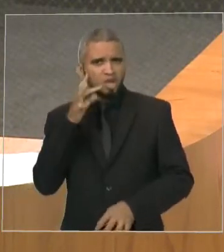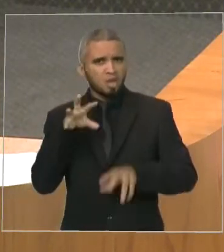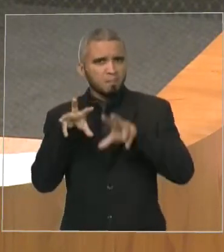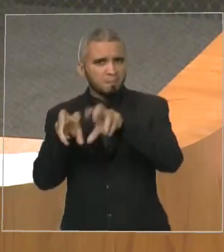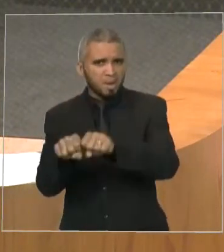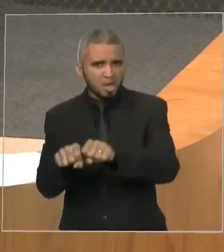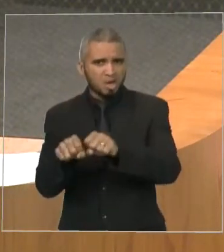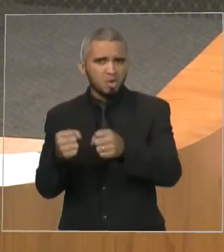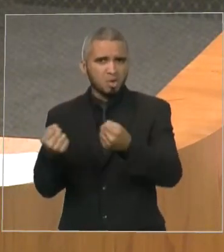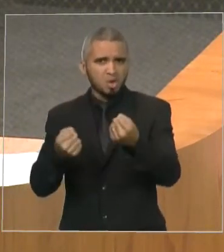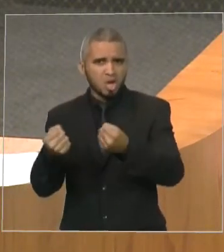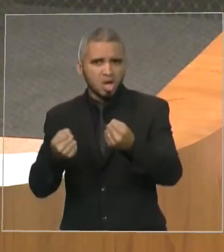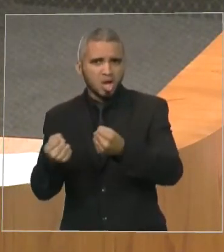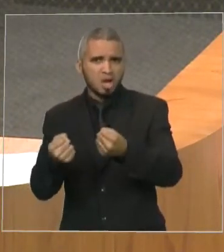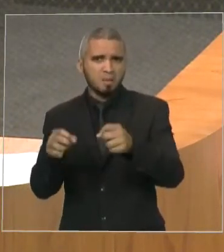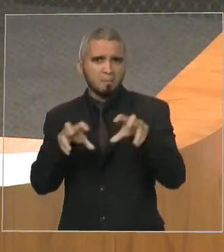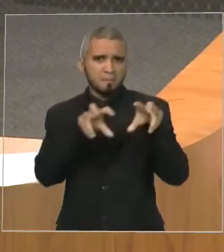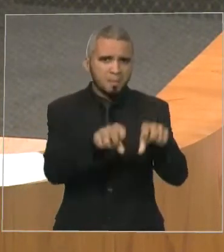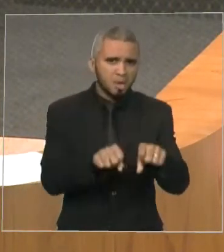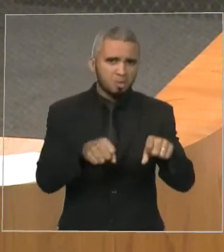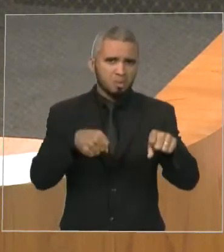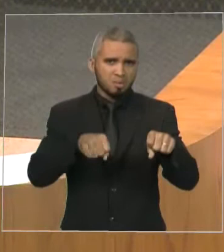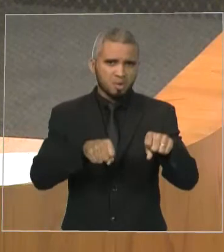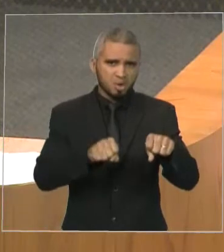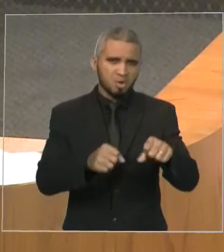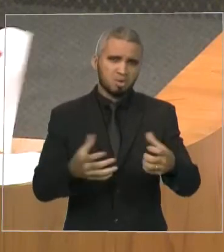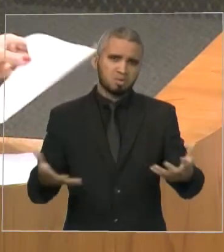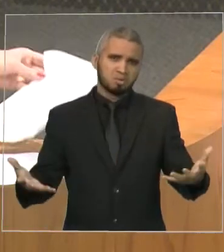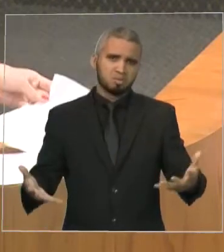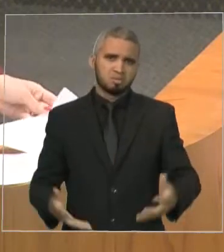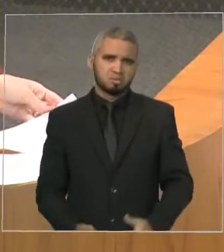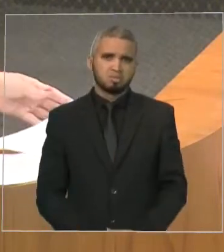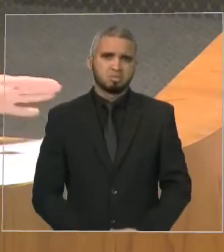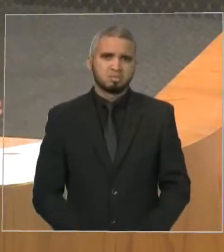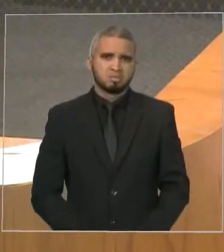o seu carro ou a sua moto.